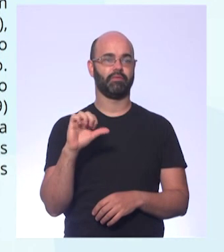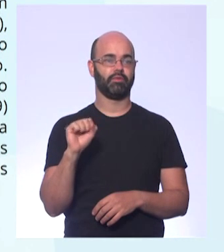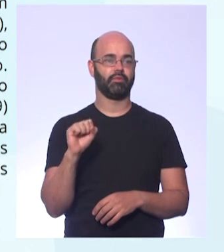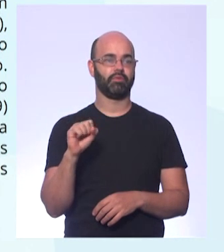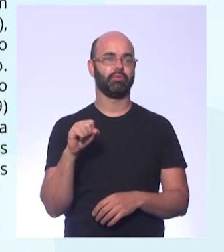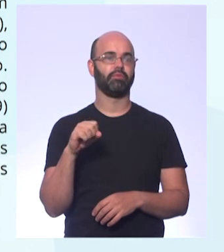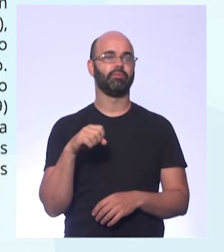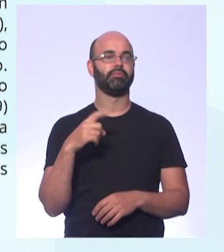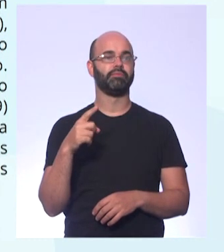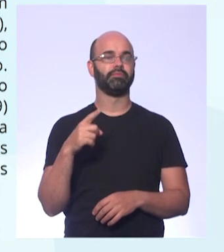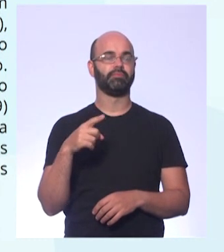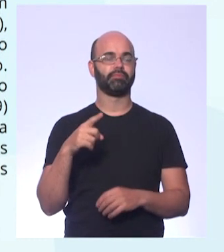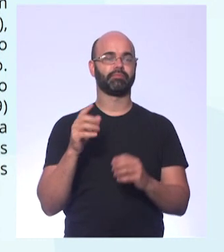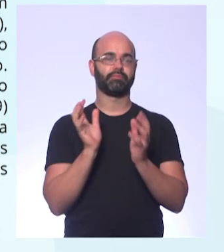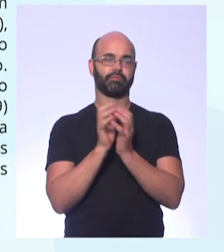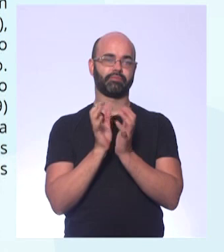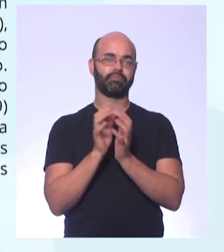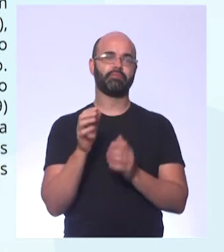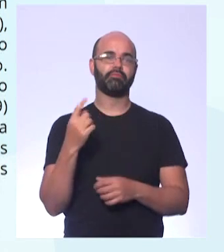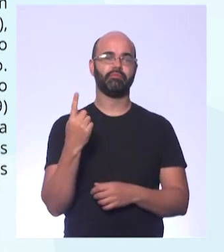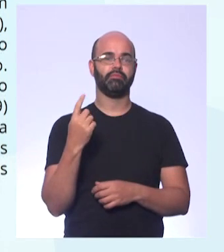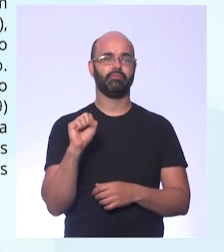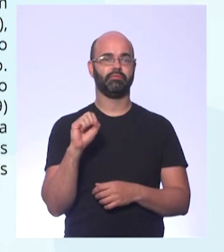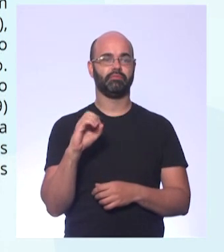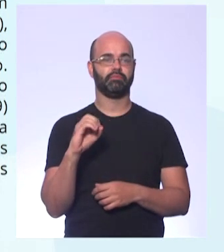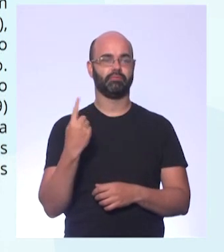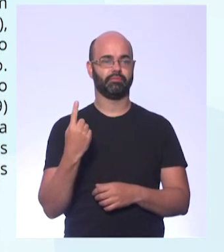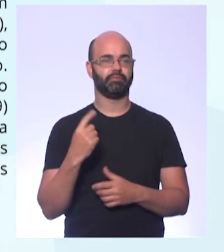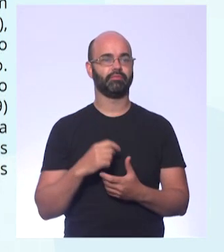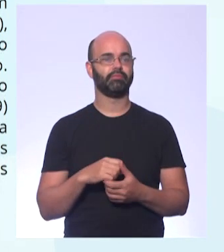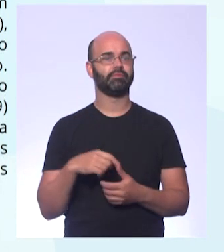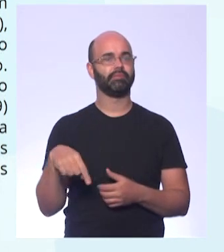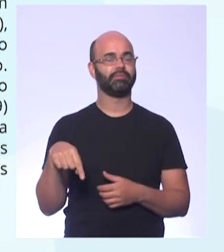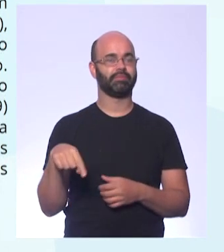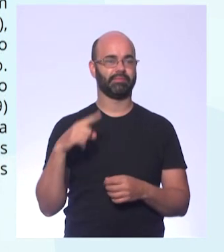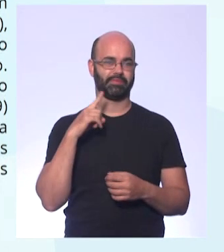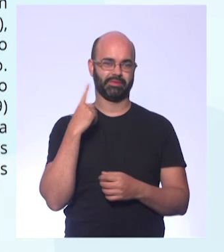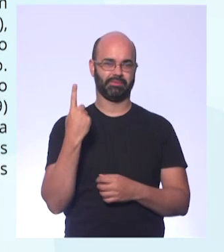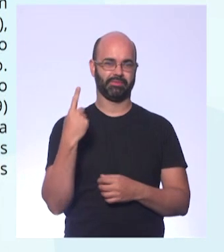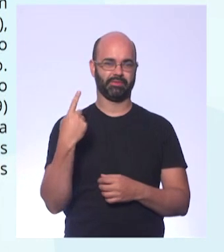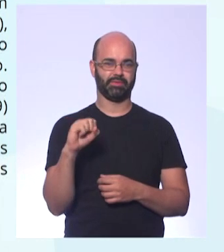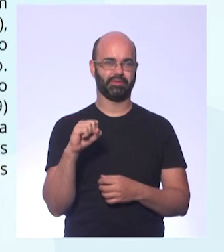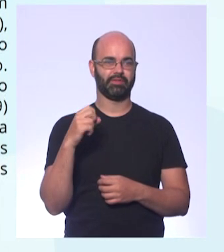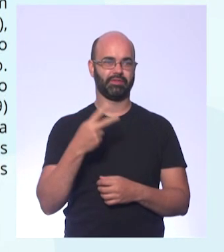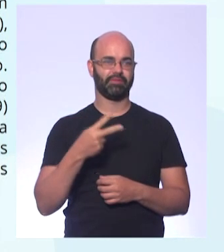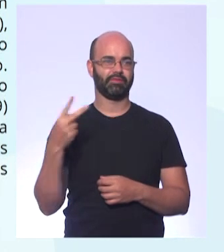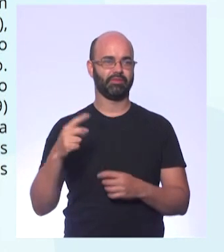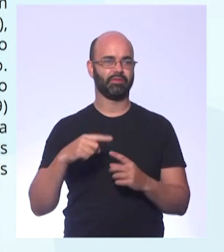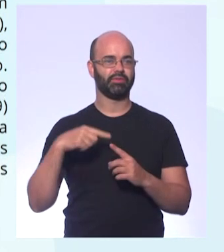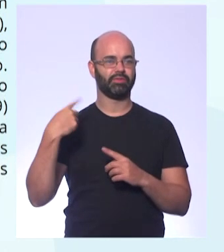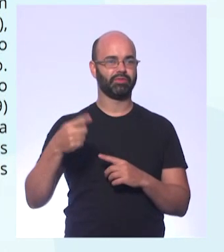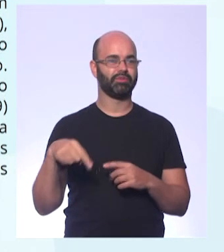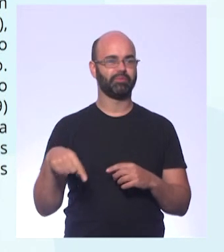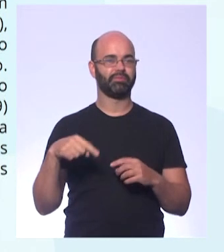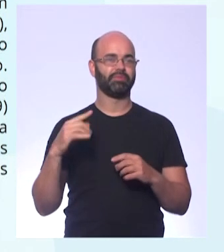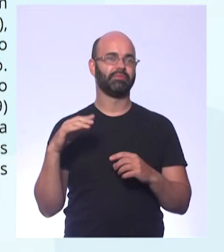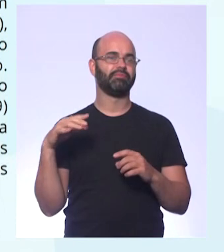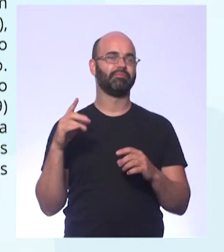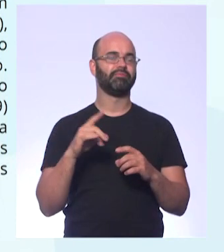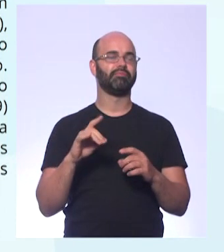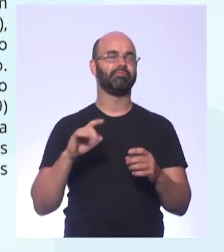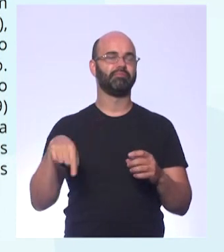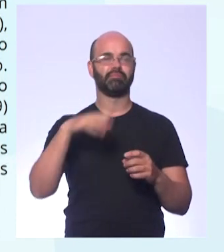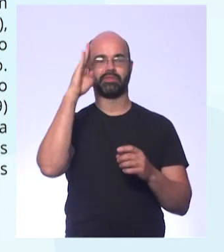movimentos desembocaram na independência do Brasil, 1822, pouco tempo depois, mas o território brasileiro